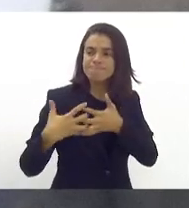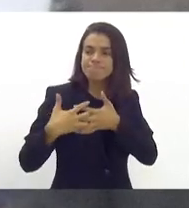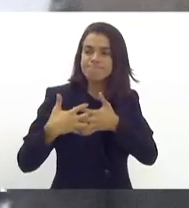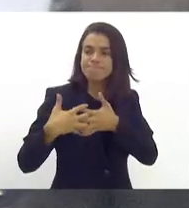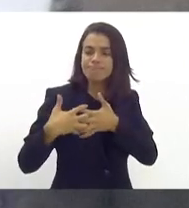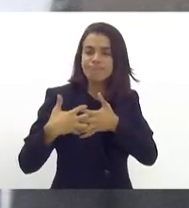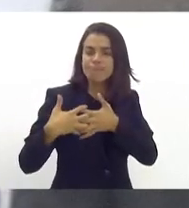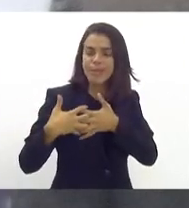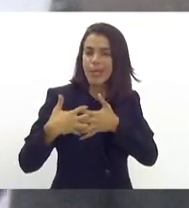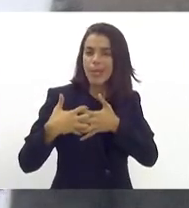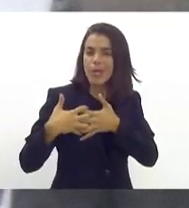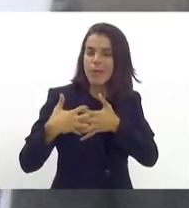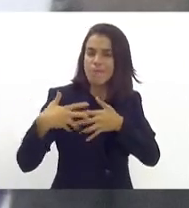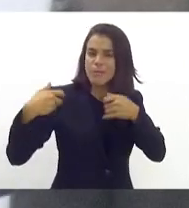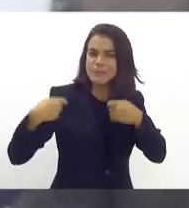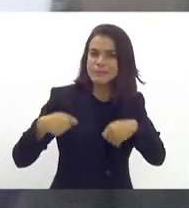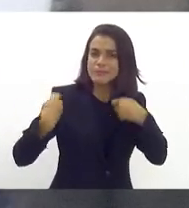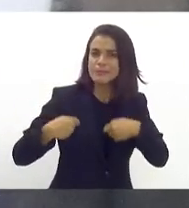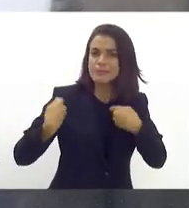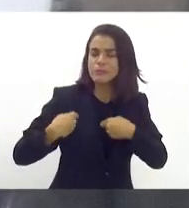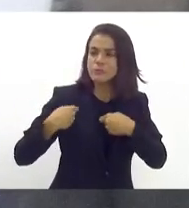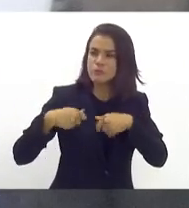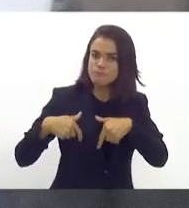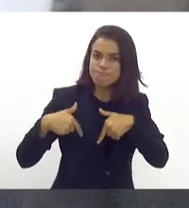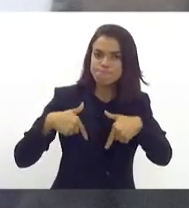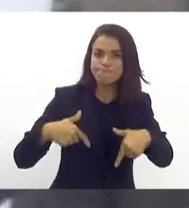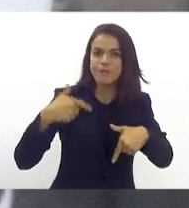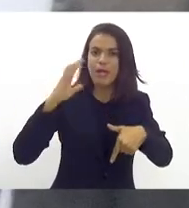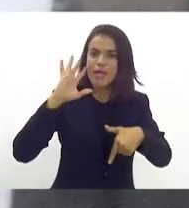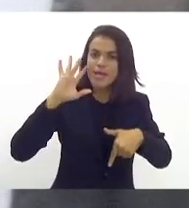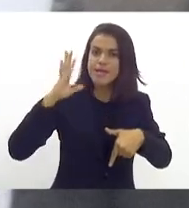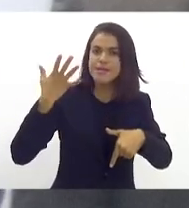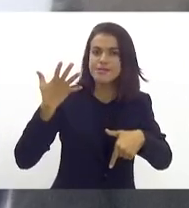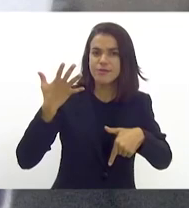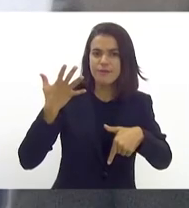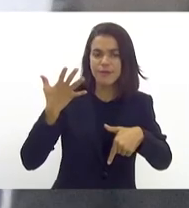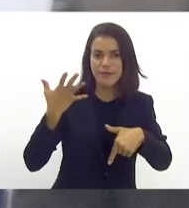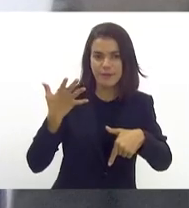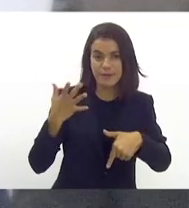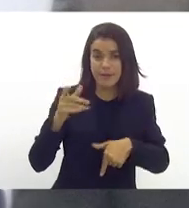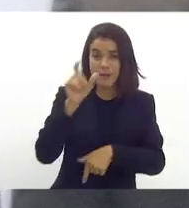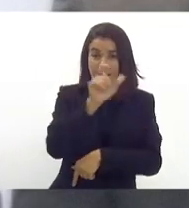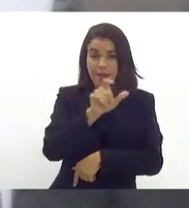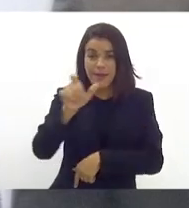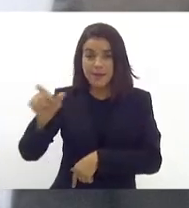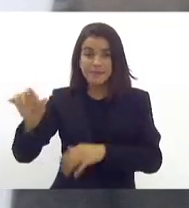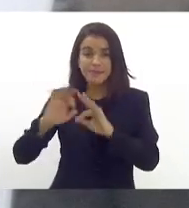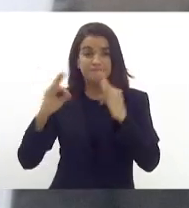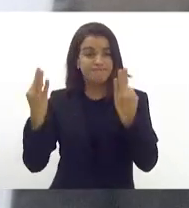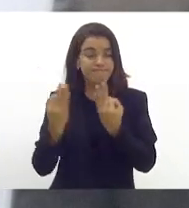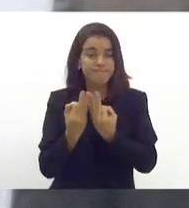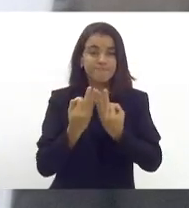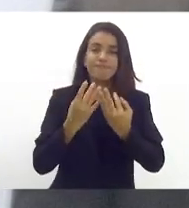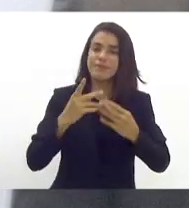não posso sair daqui sem uma ação concreta estas mães esses pais estão